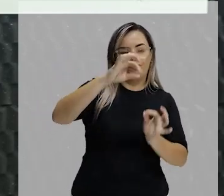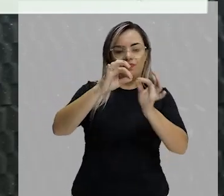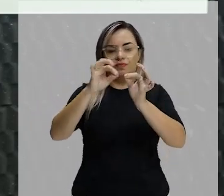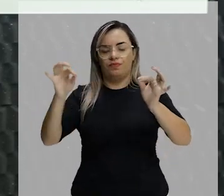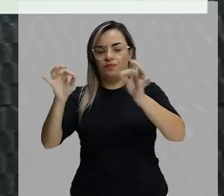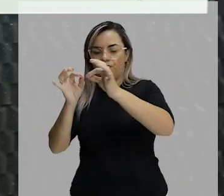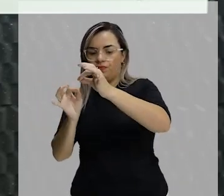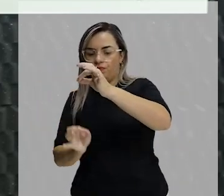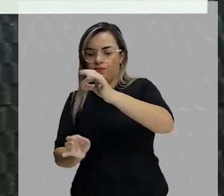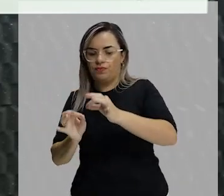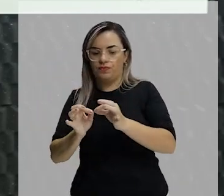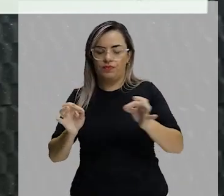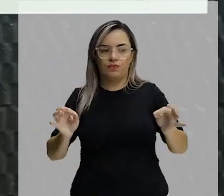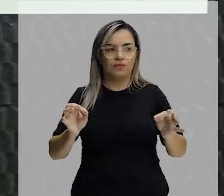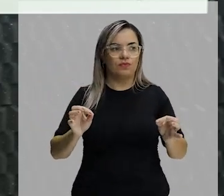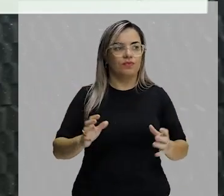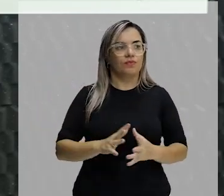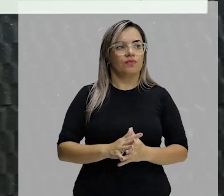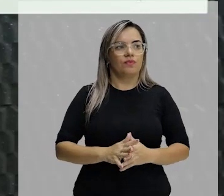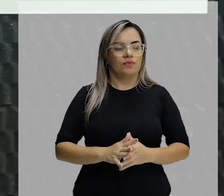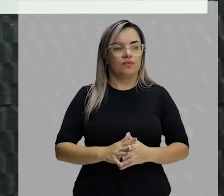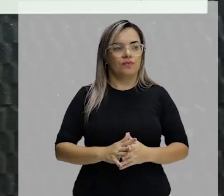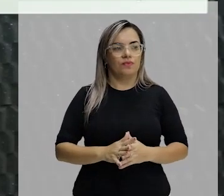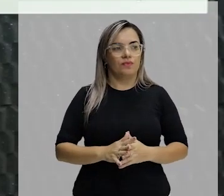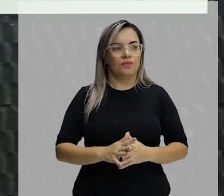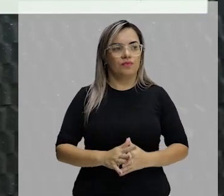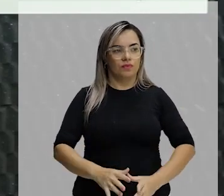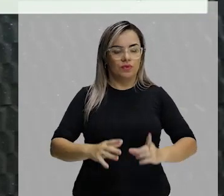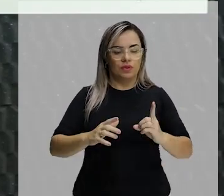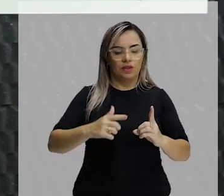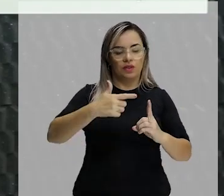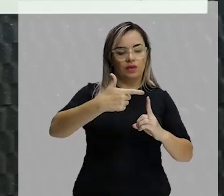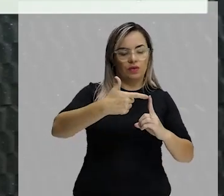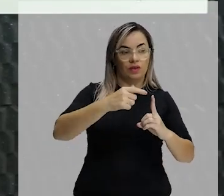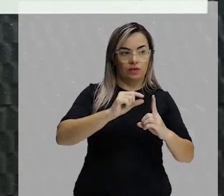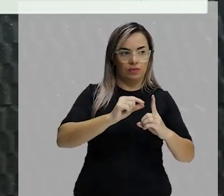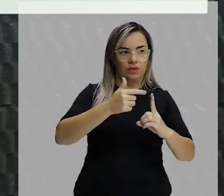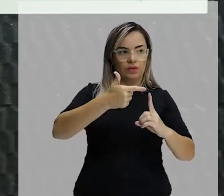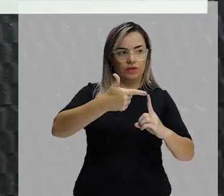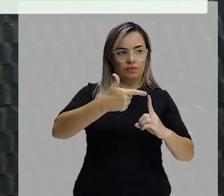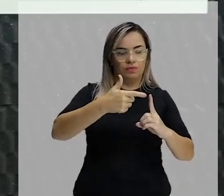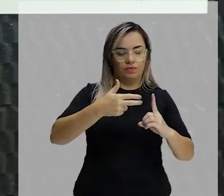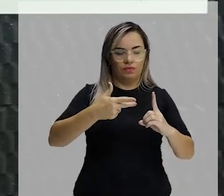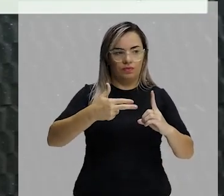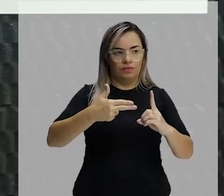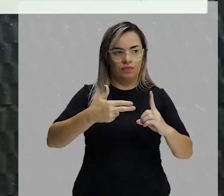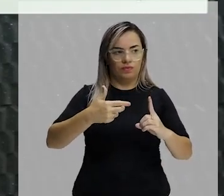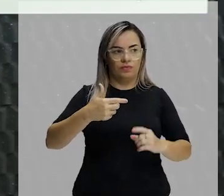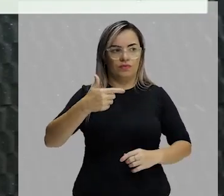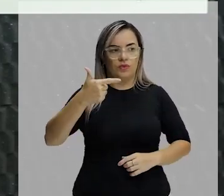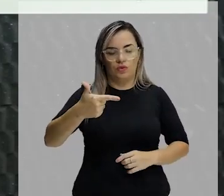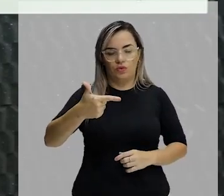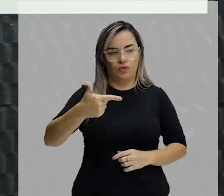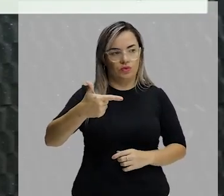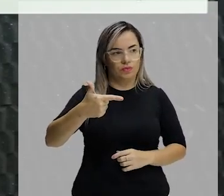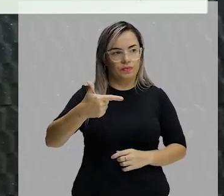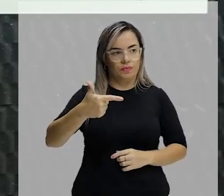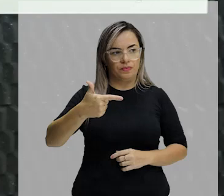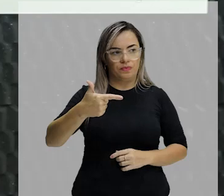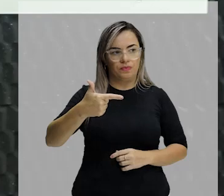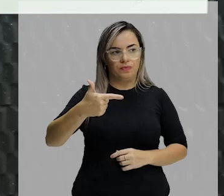quadrado com a ao quadrado, você tem que o d ao quadrado vai ser igual a 2a ao quadrado.